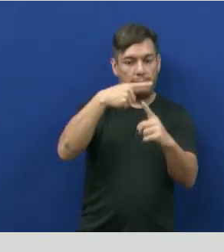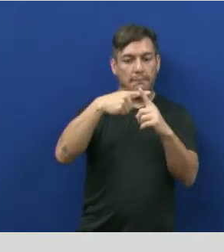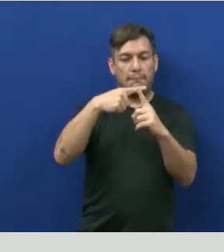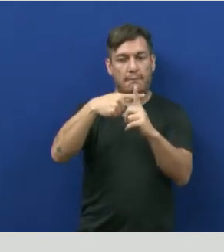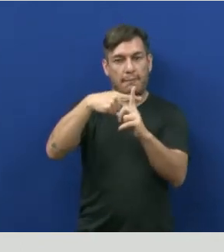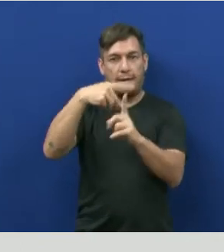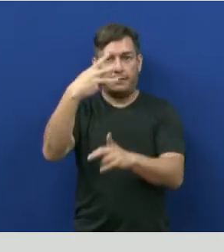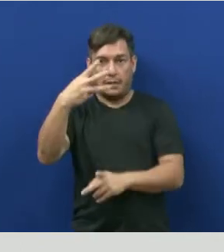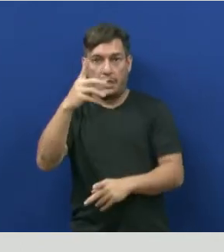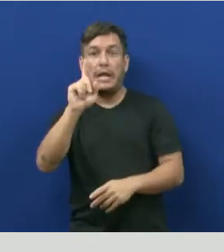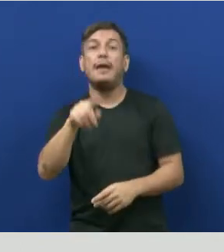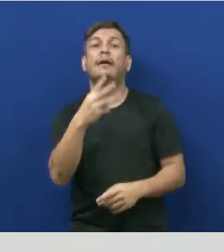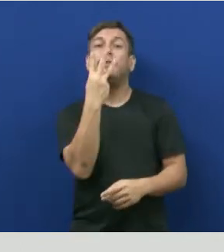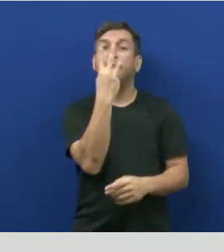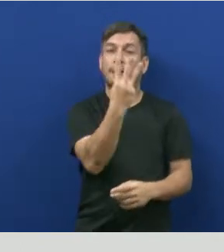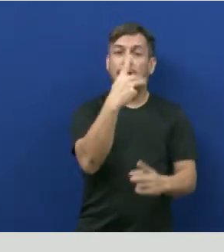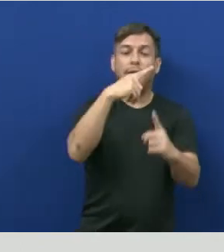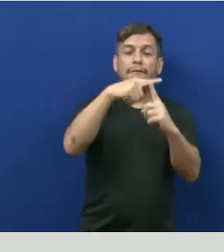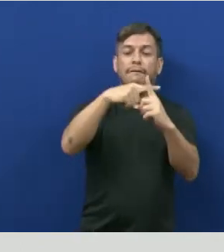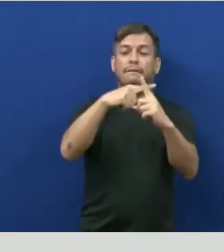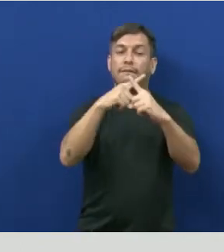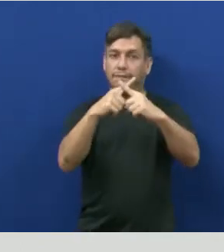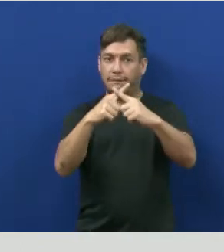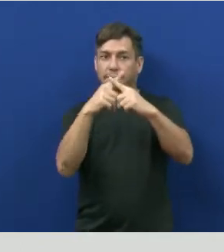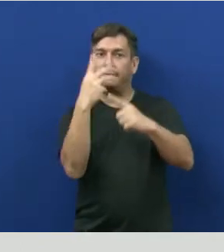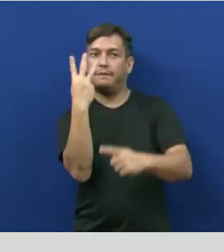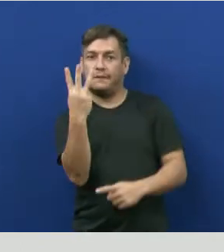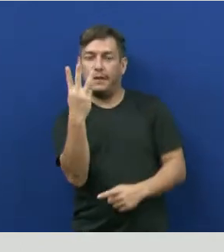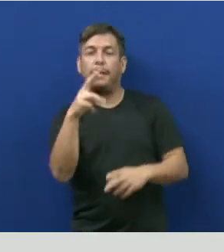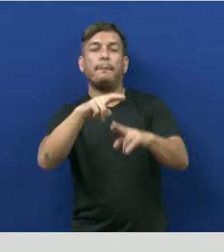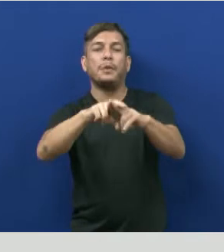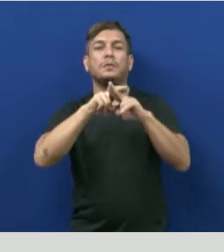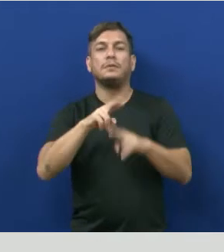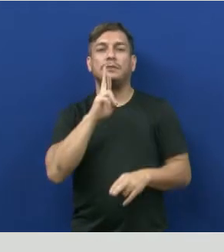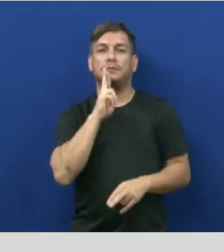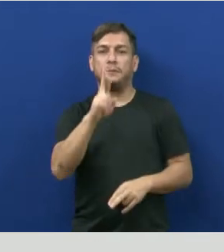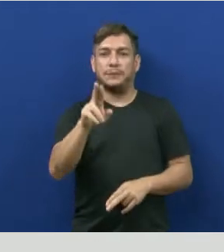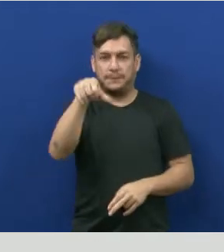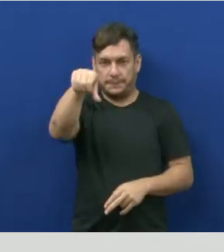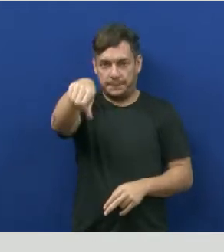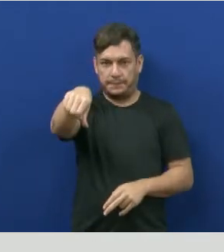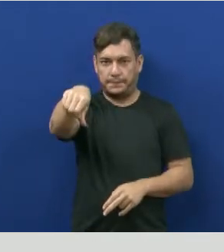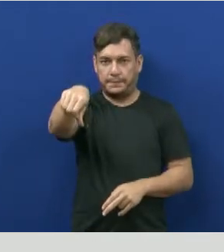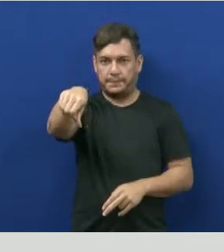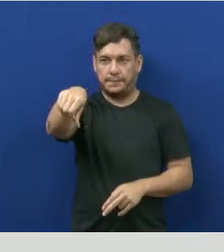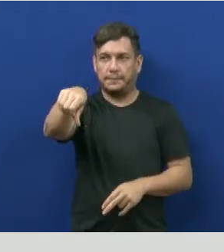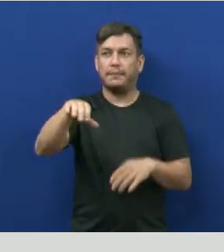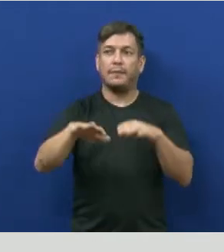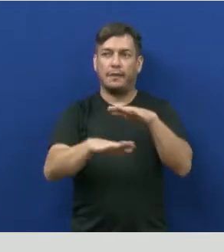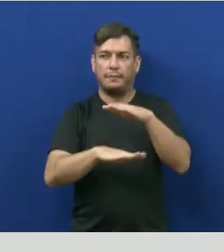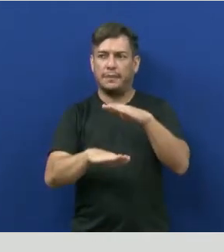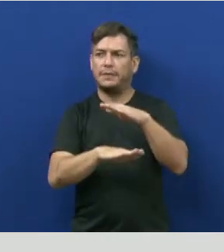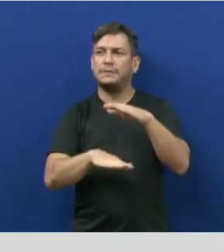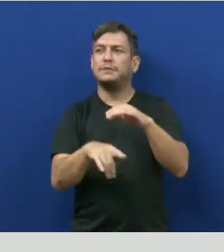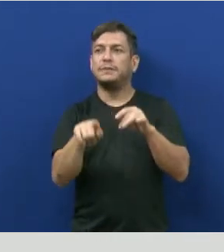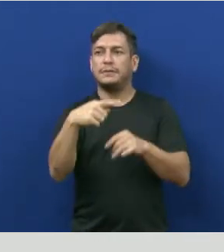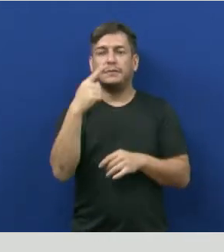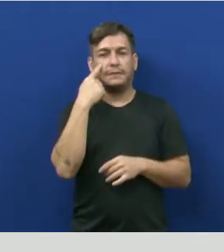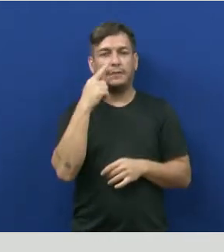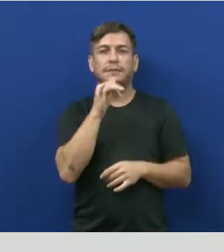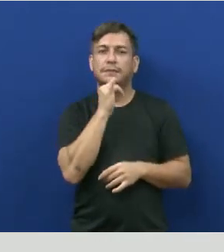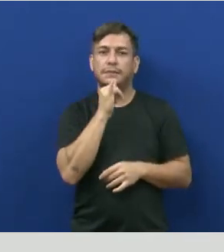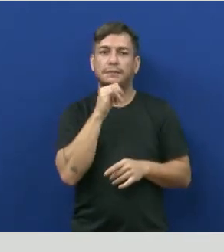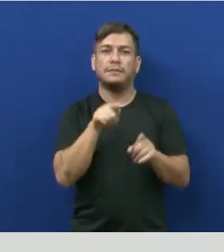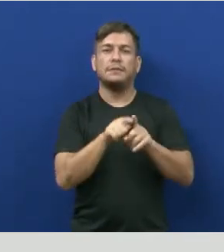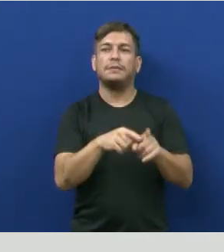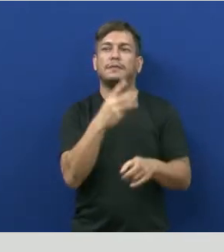sim 3 vezes 3. Por isso que o resultado dá 9. Mais aí abaixo, nos exemplos que vocês estão vendo, eu tenho o